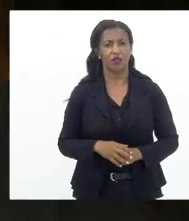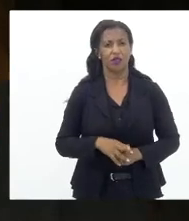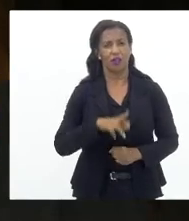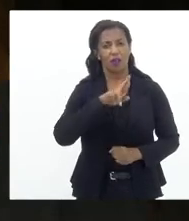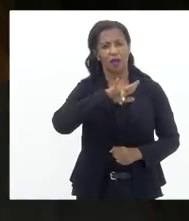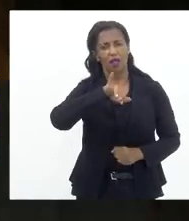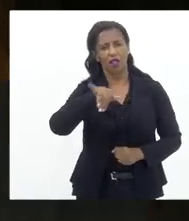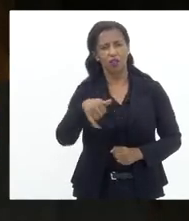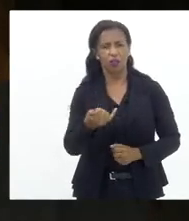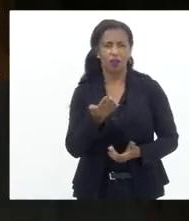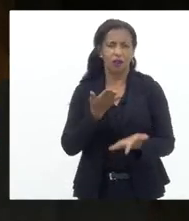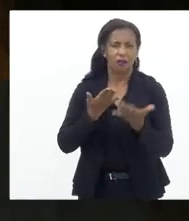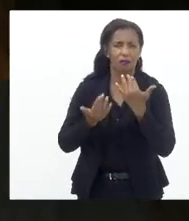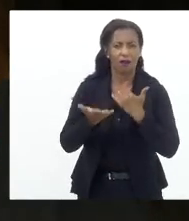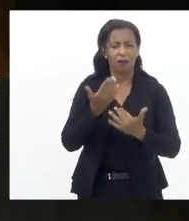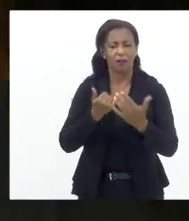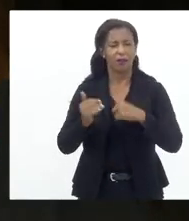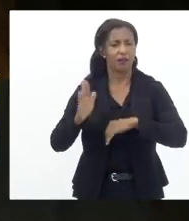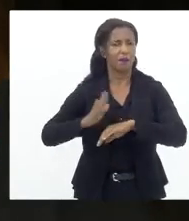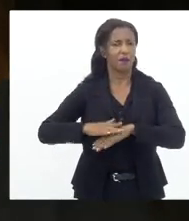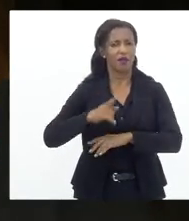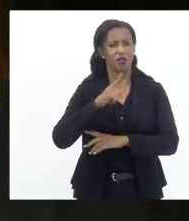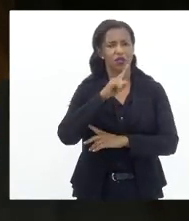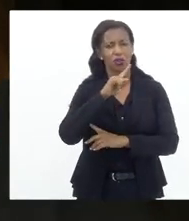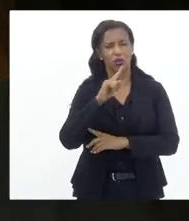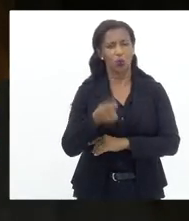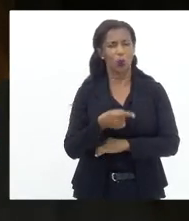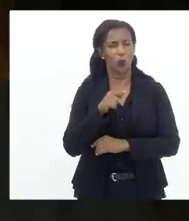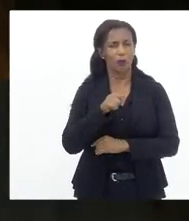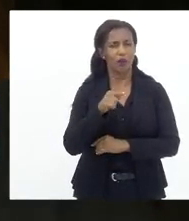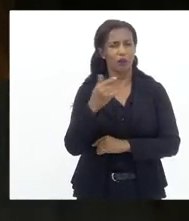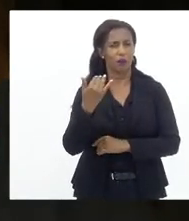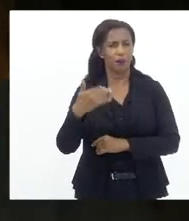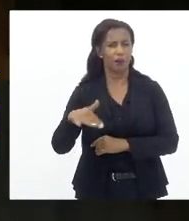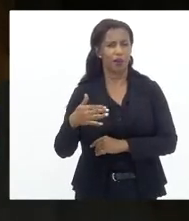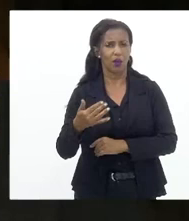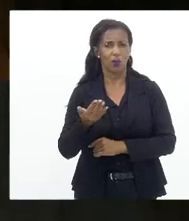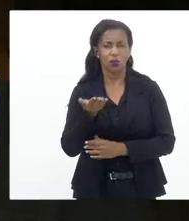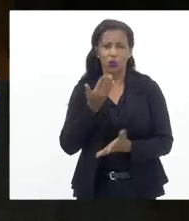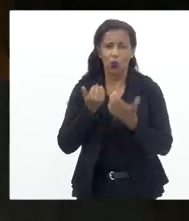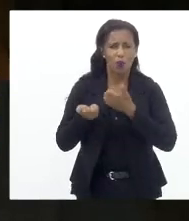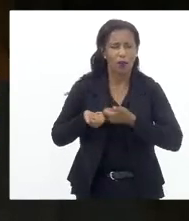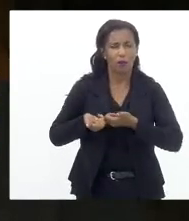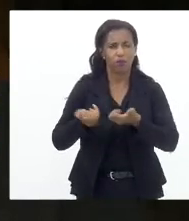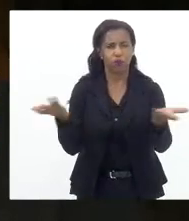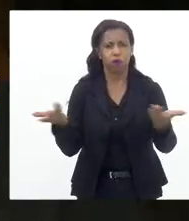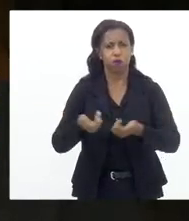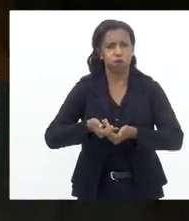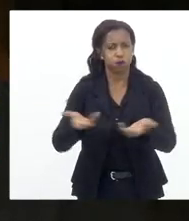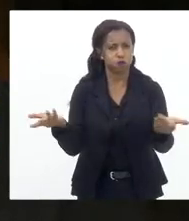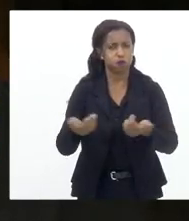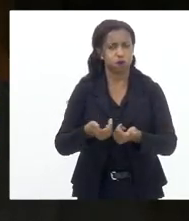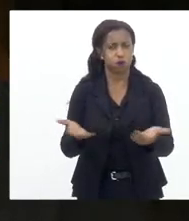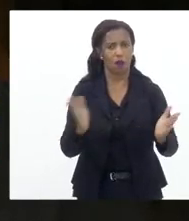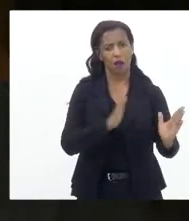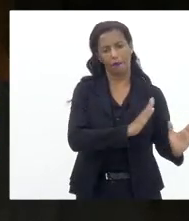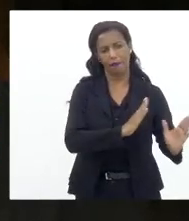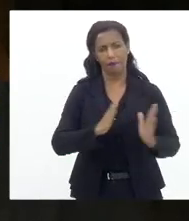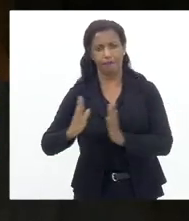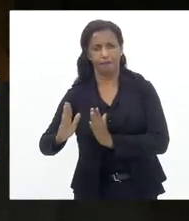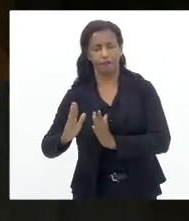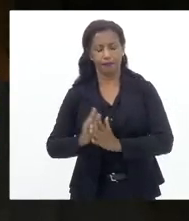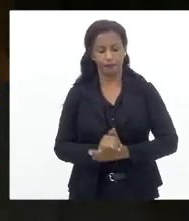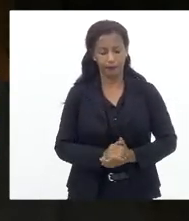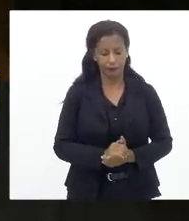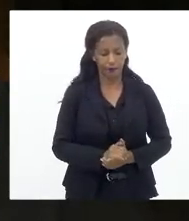com RJ alimenta com mais de um milhão e meio de distribuições de refeições distribuídas durante esse período